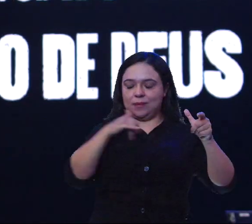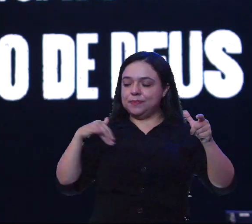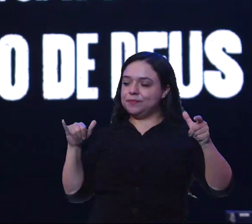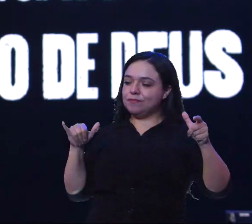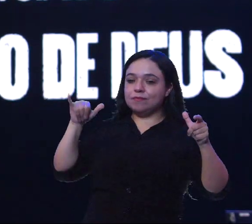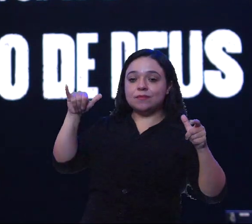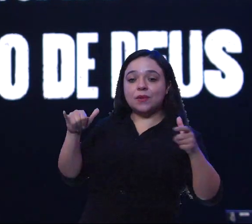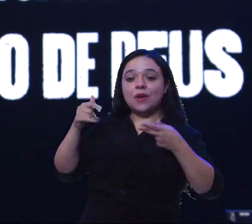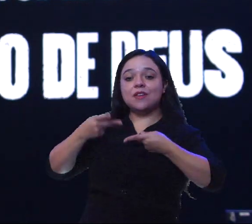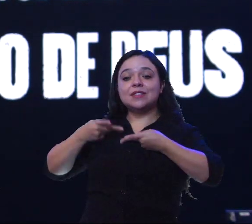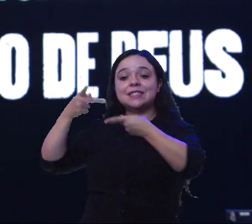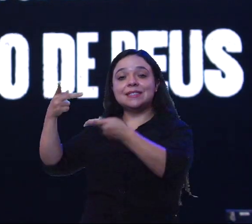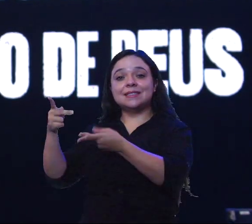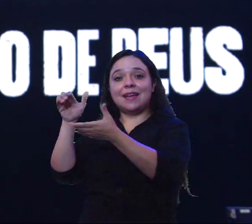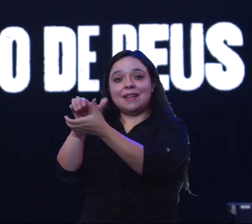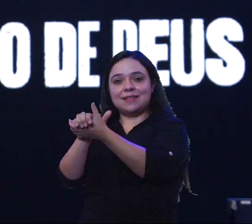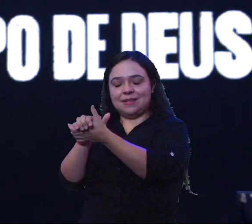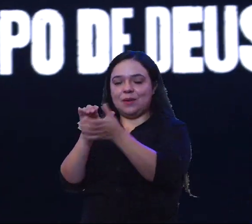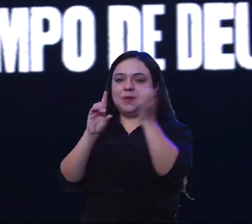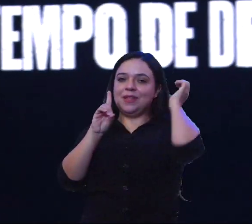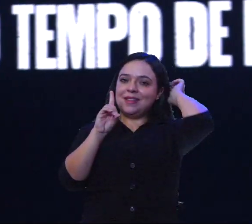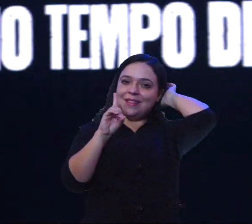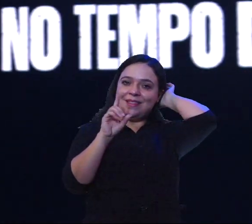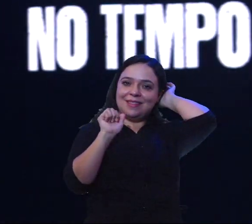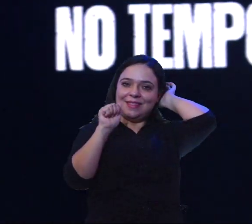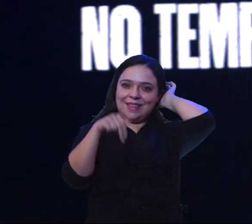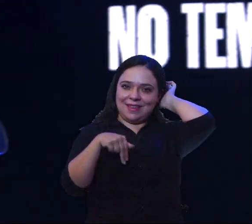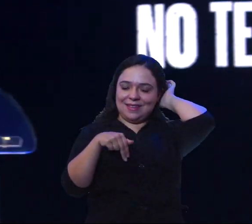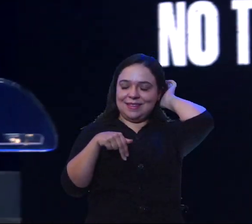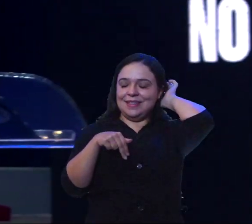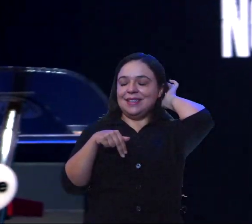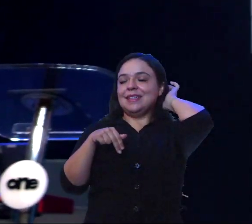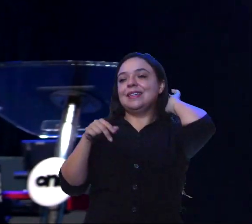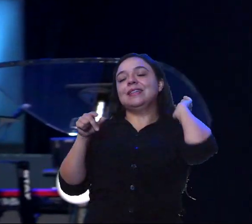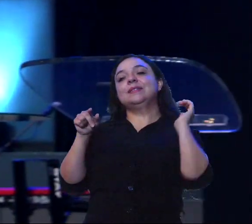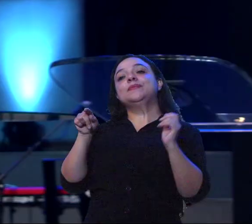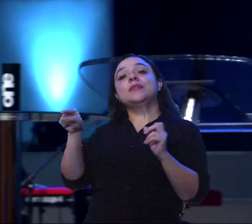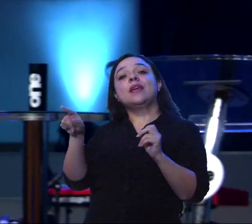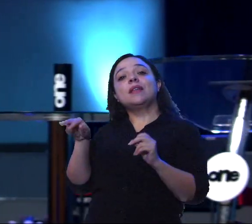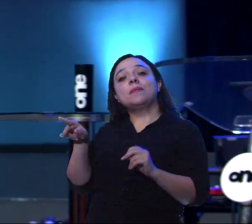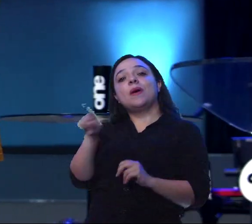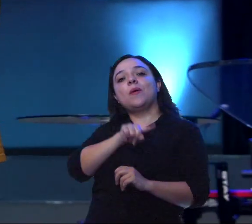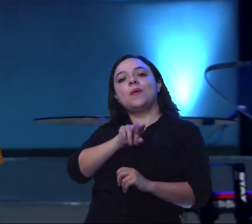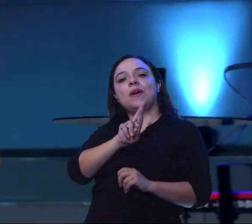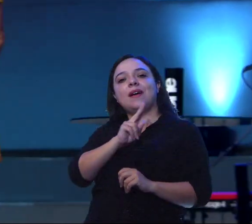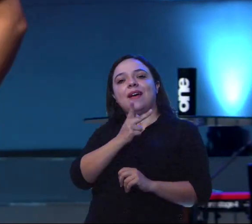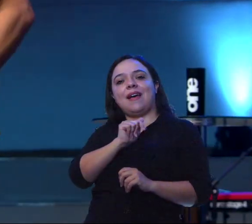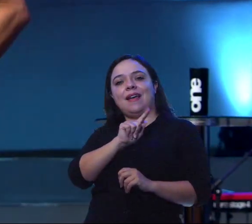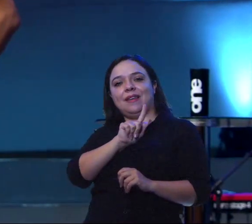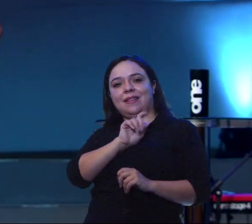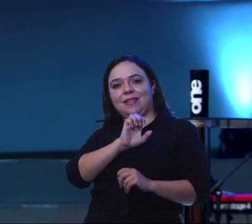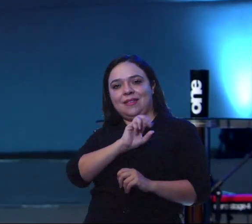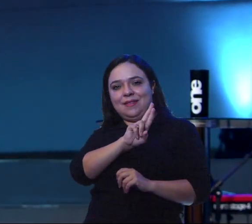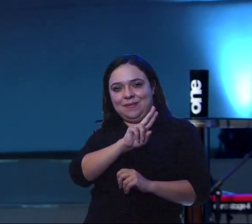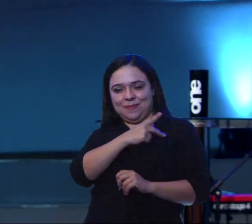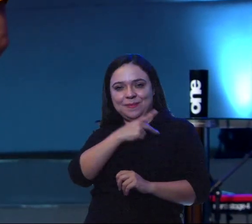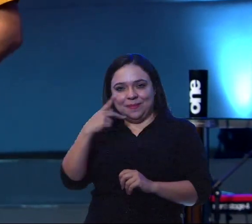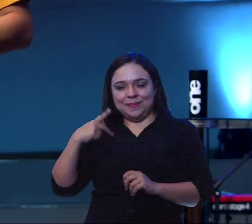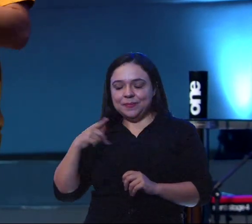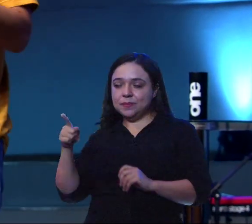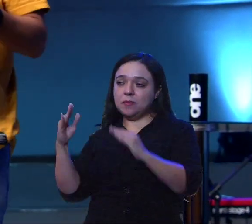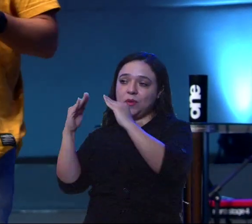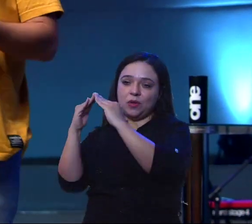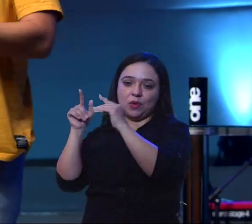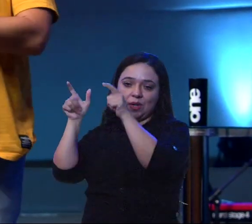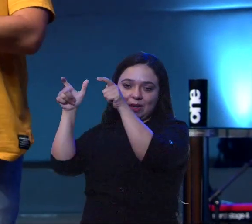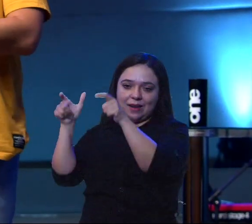visitar um casal que era aqui da igreja, o Dan e a Bel, irmão do nosso pastor Ragnar aqui da igreja, que eles foram morar nesse outro país. E ficamos alguns dias